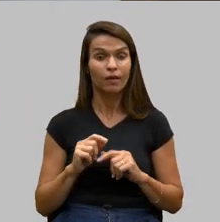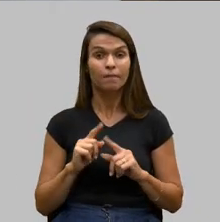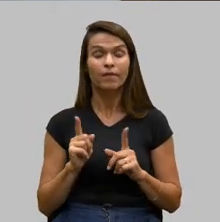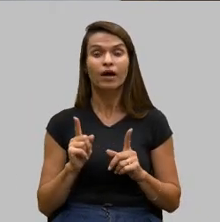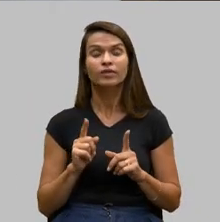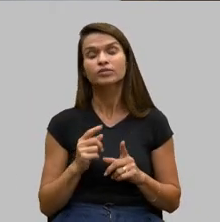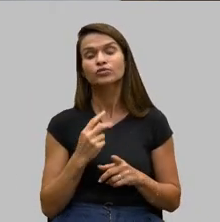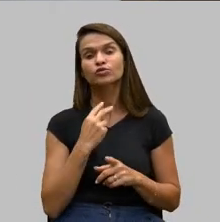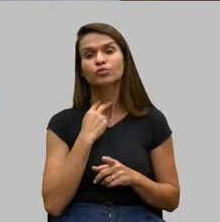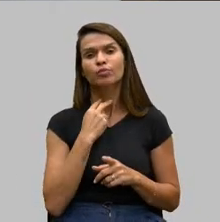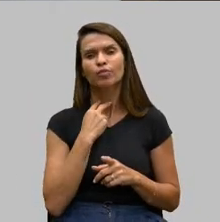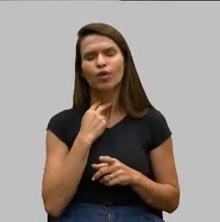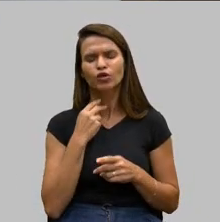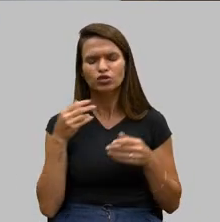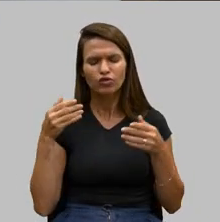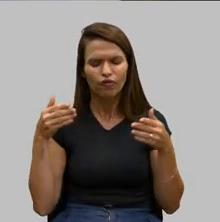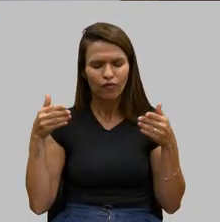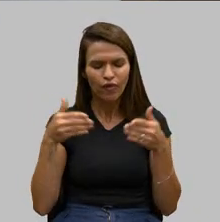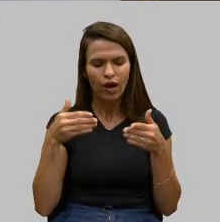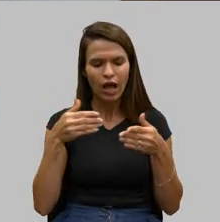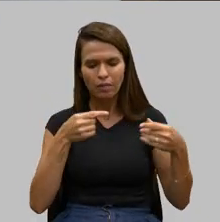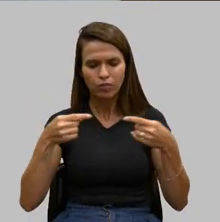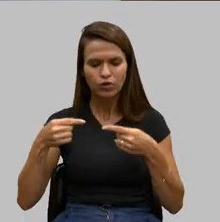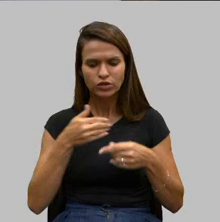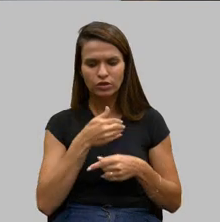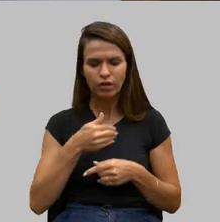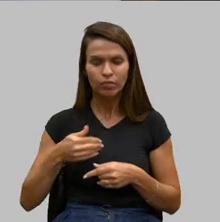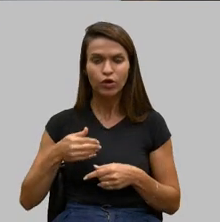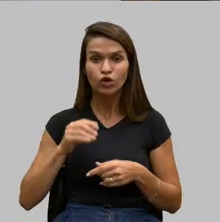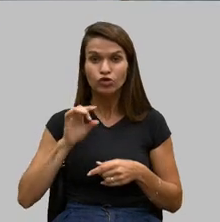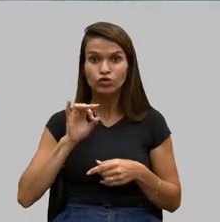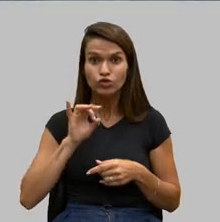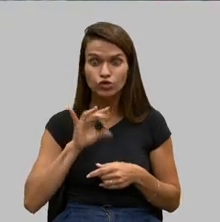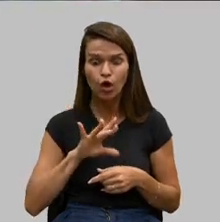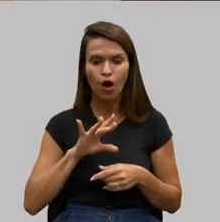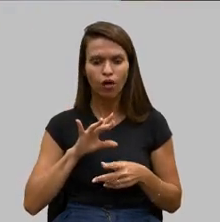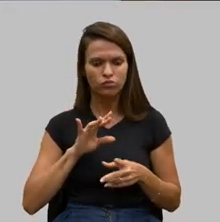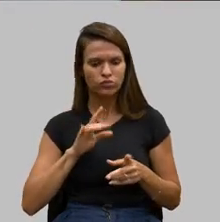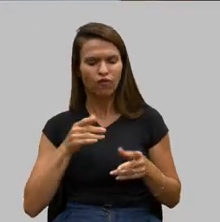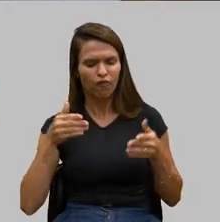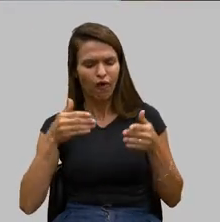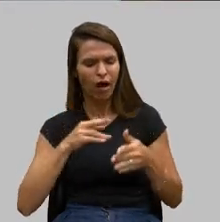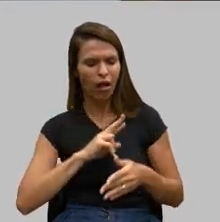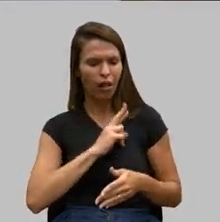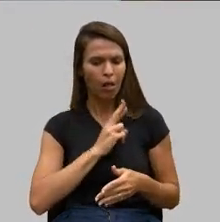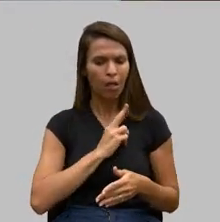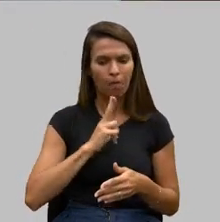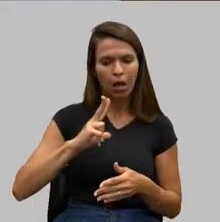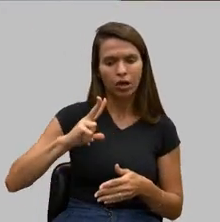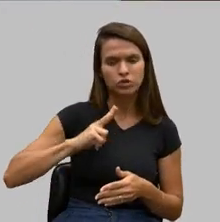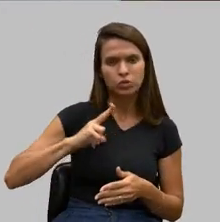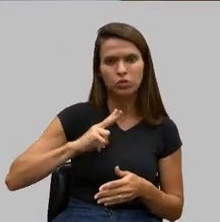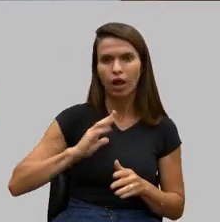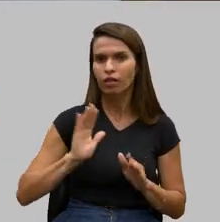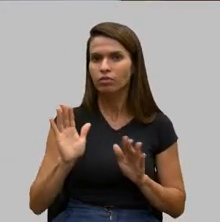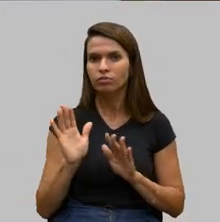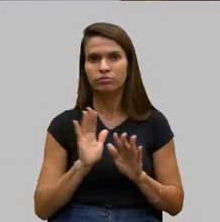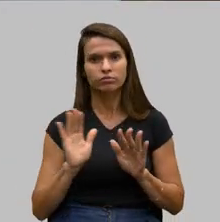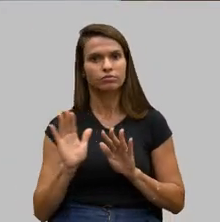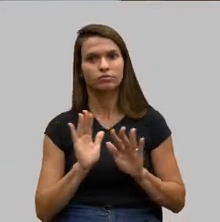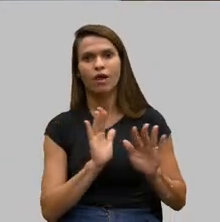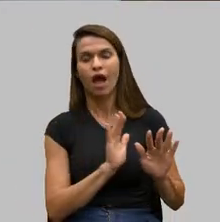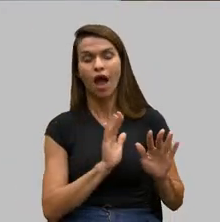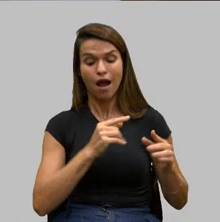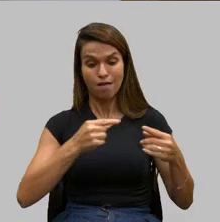questão da política pública somente como uma questão religiosa pessoal de dedicação a